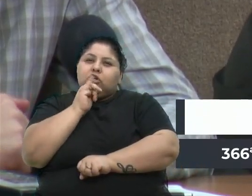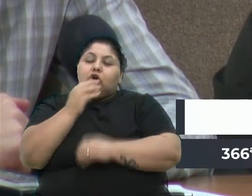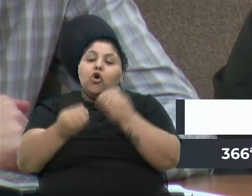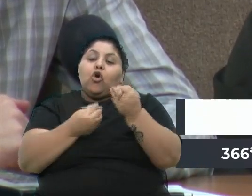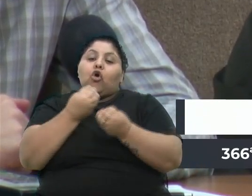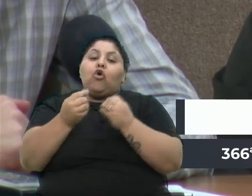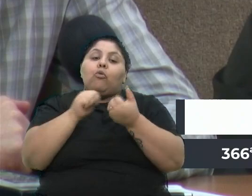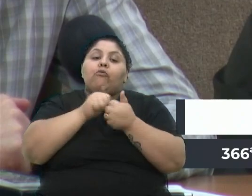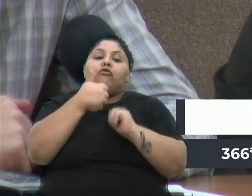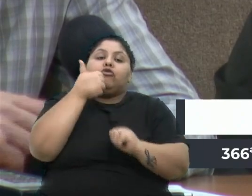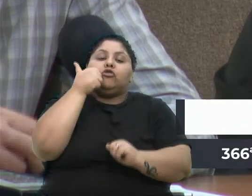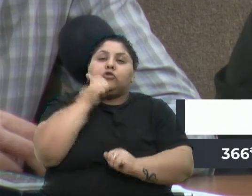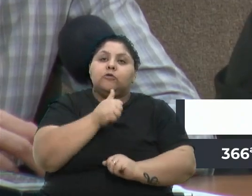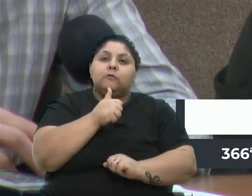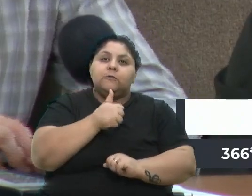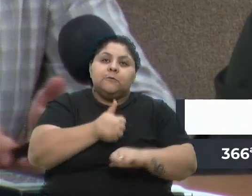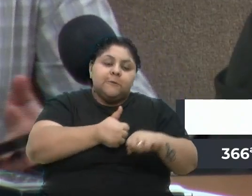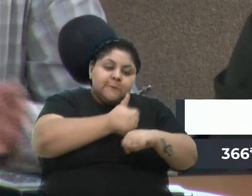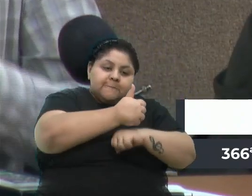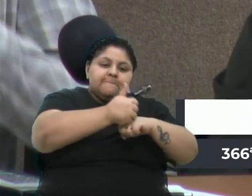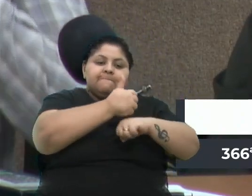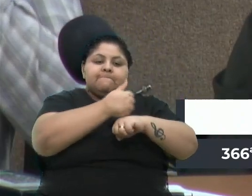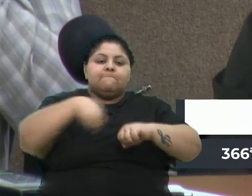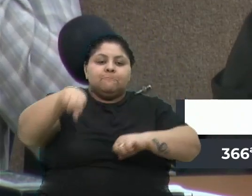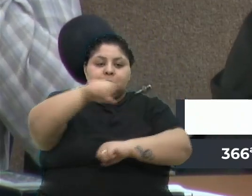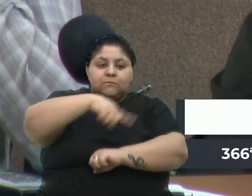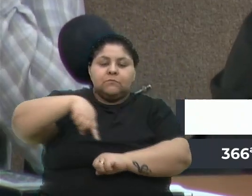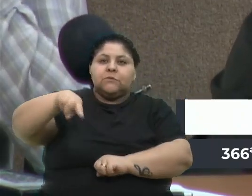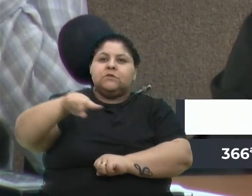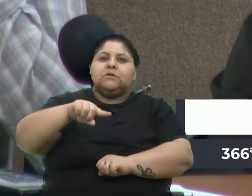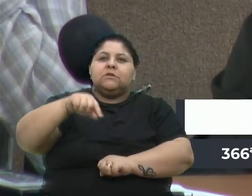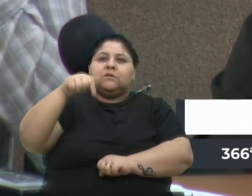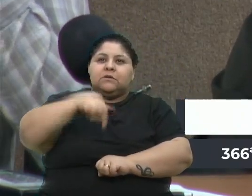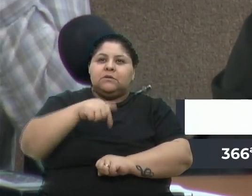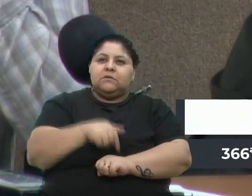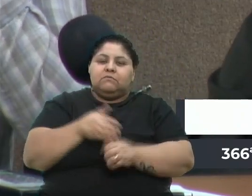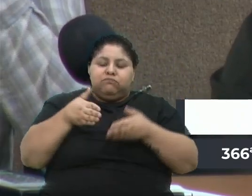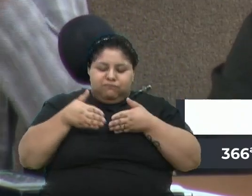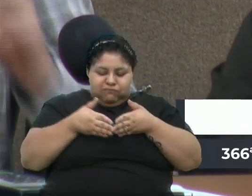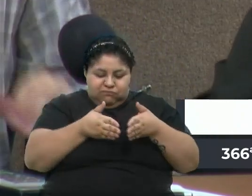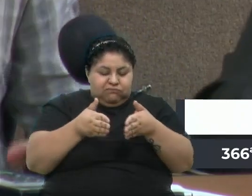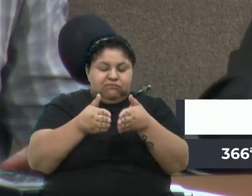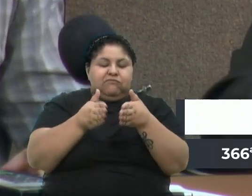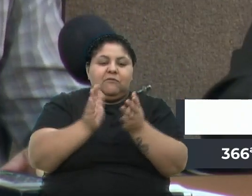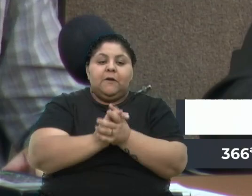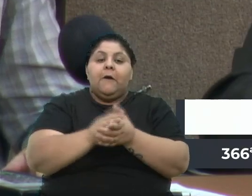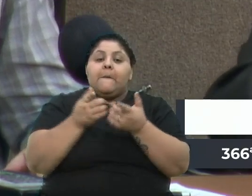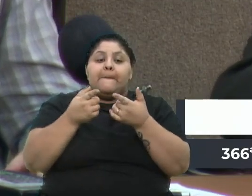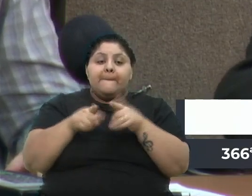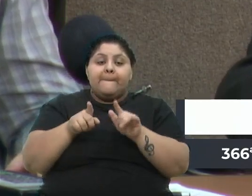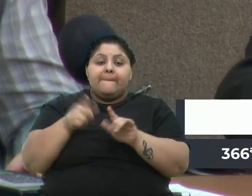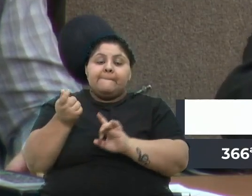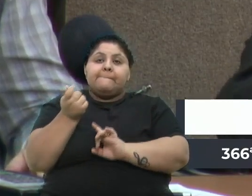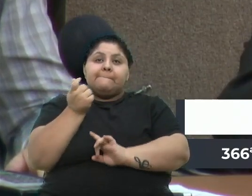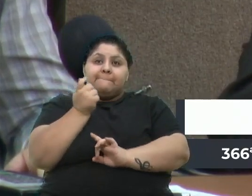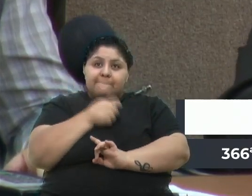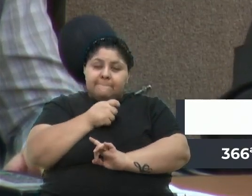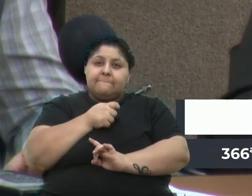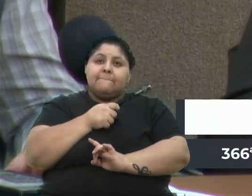feminino se profissionalizou, né, e nós estamos nesse caminho. Mas precisamos de